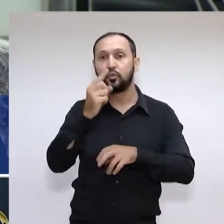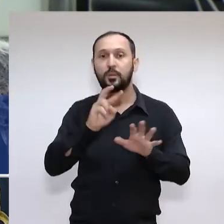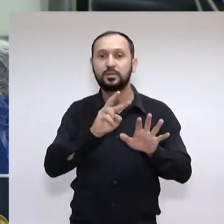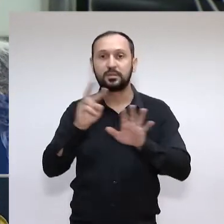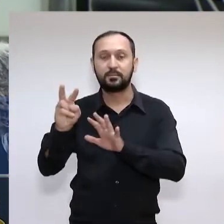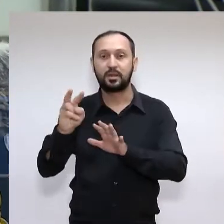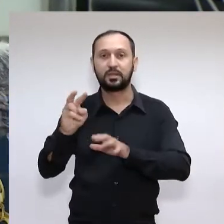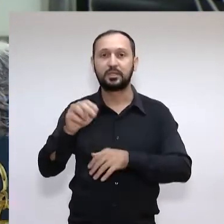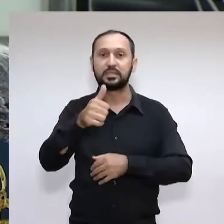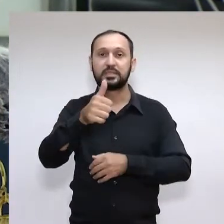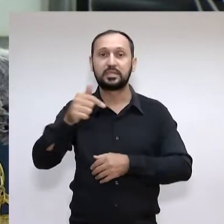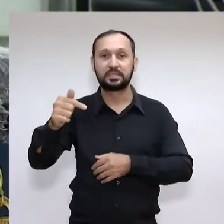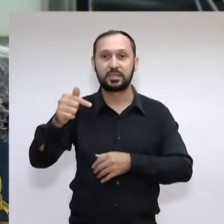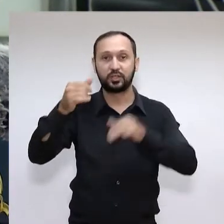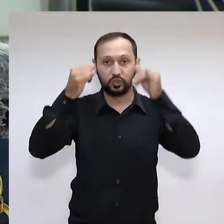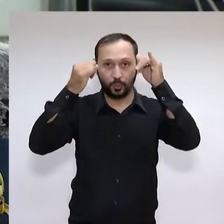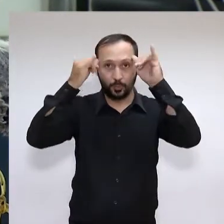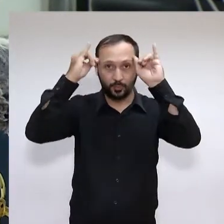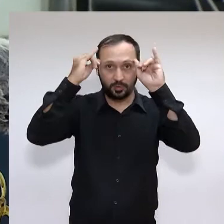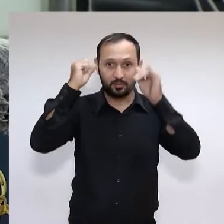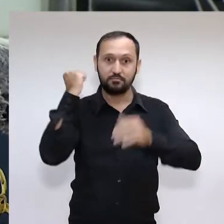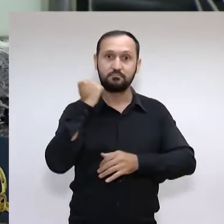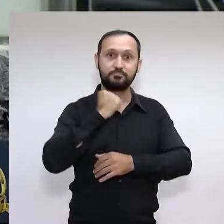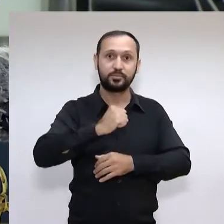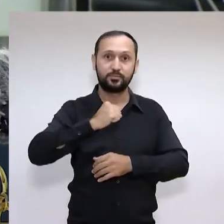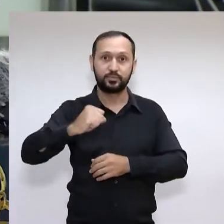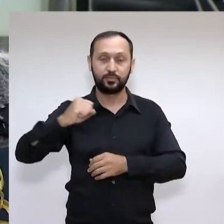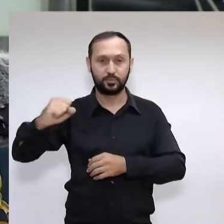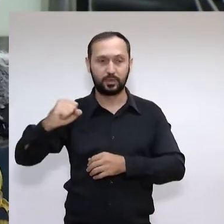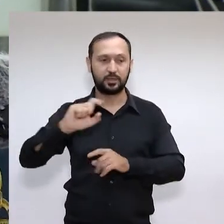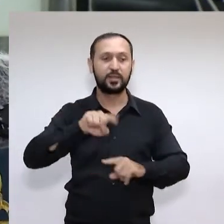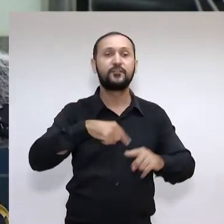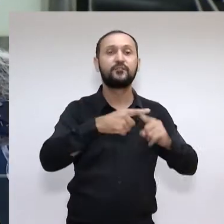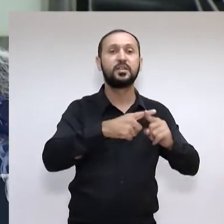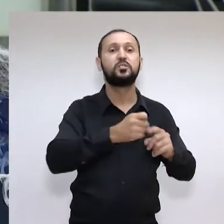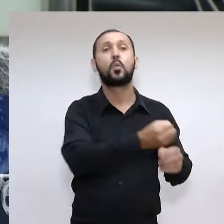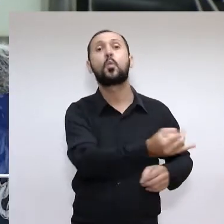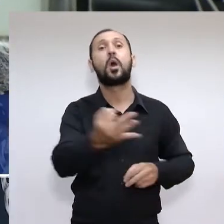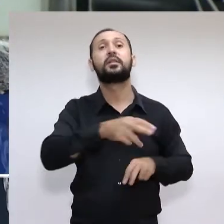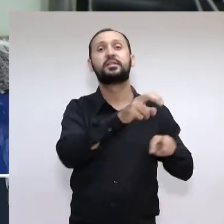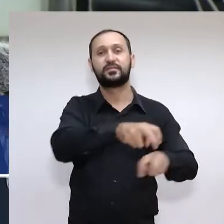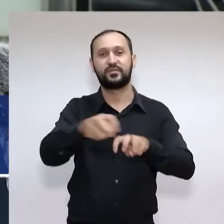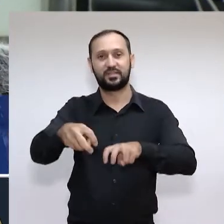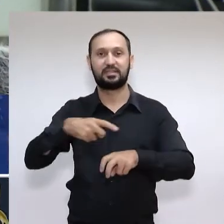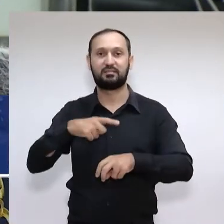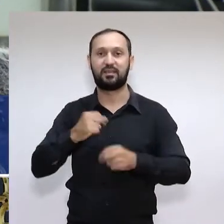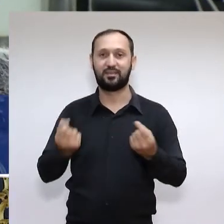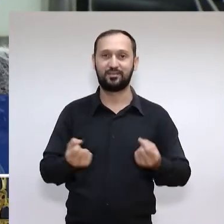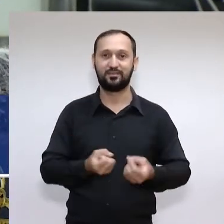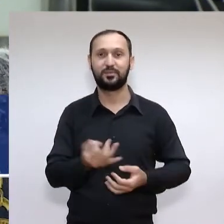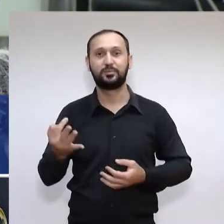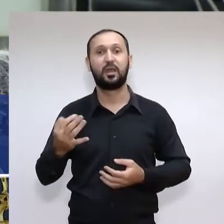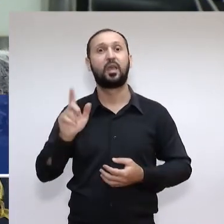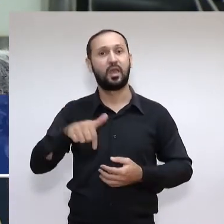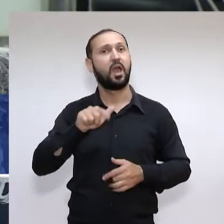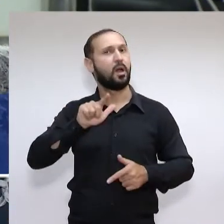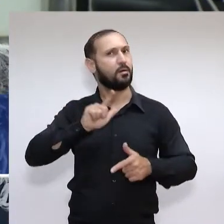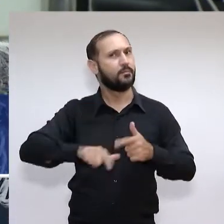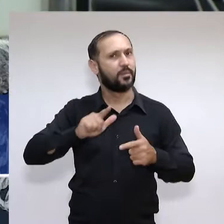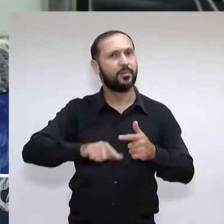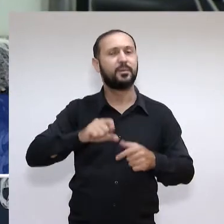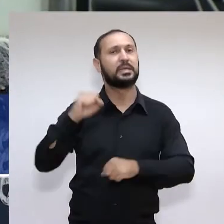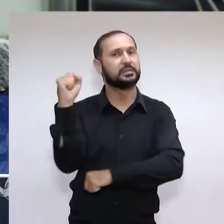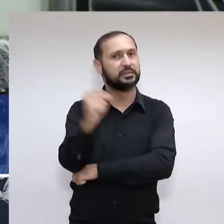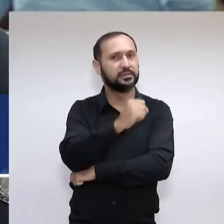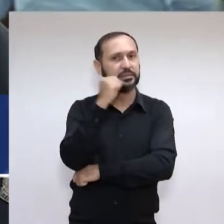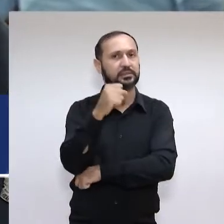imagina multiplicando isso com todas as fazendas, É muito problemático e a gente tem que coibir